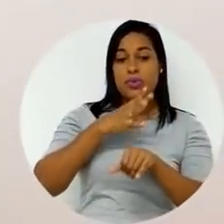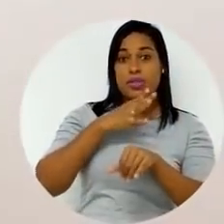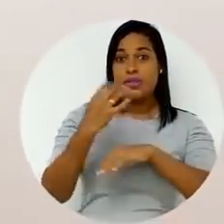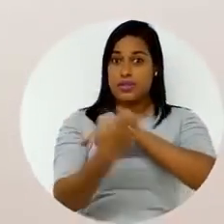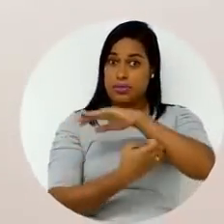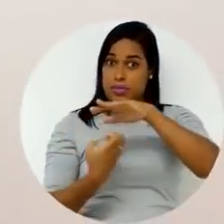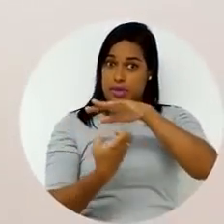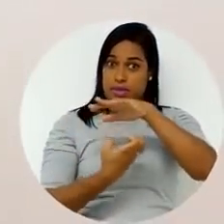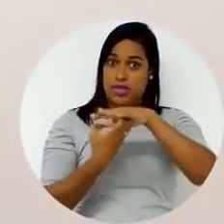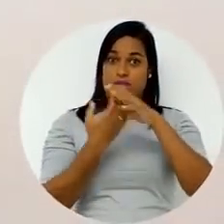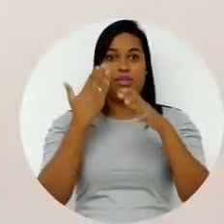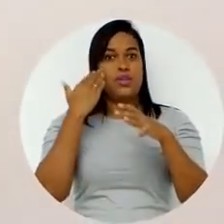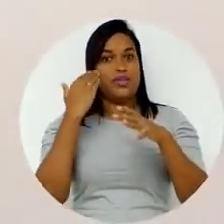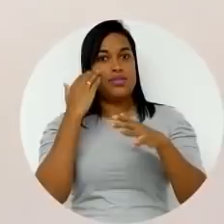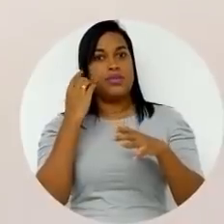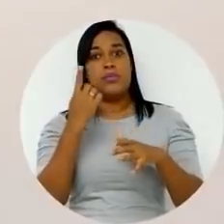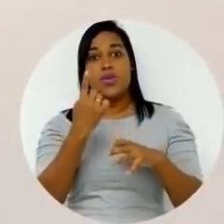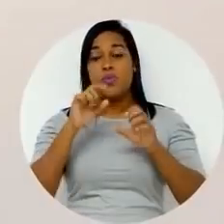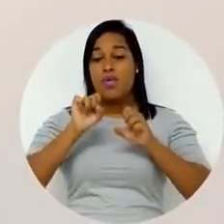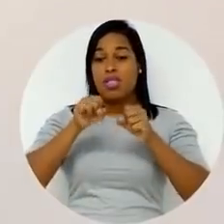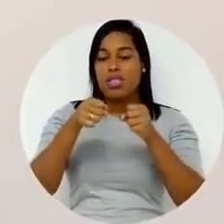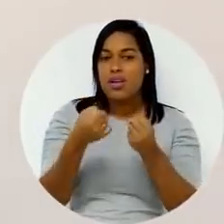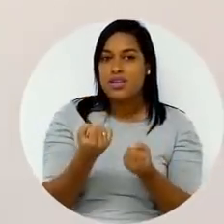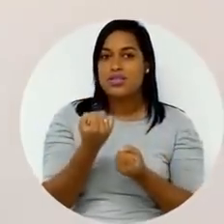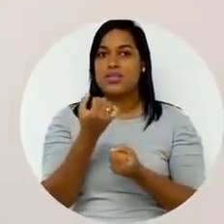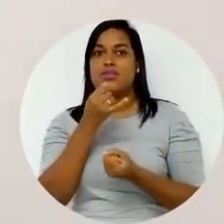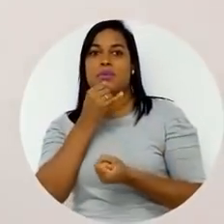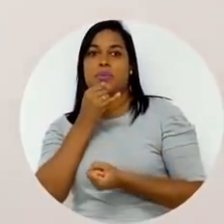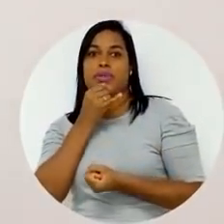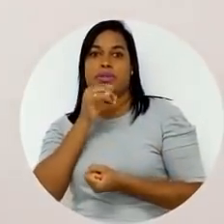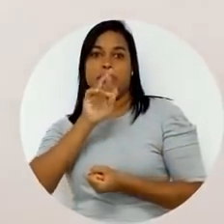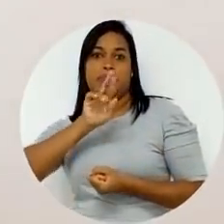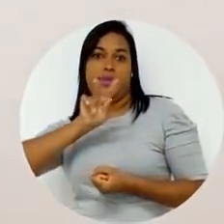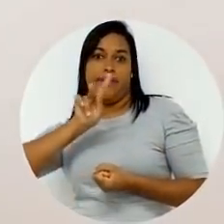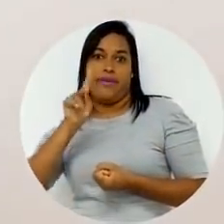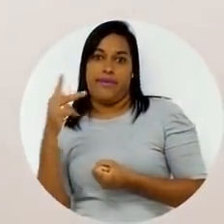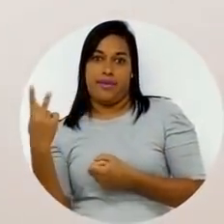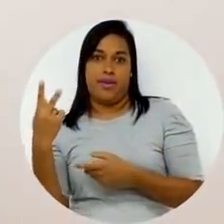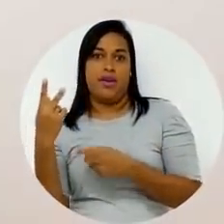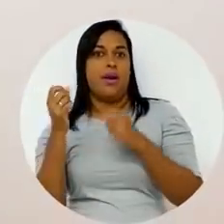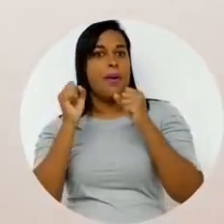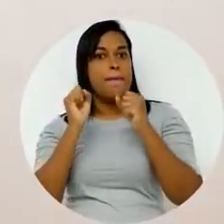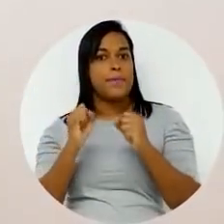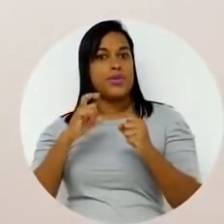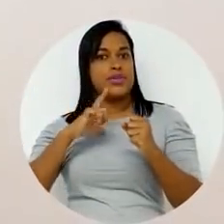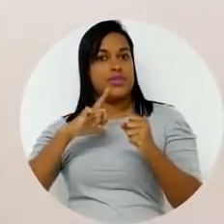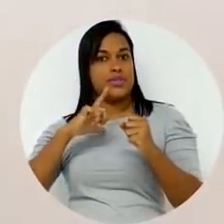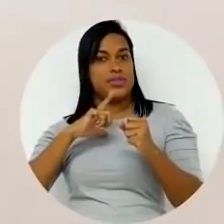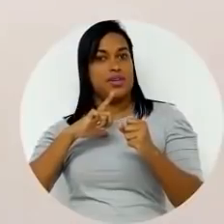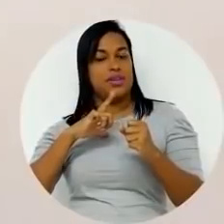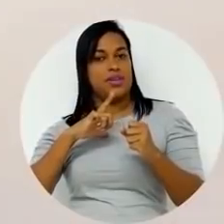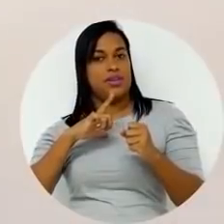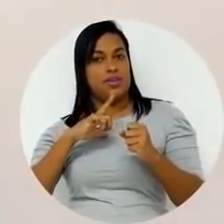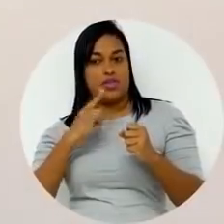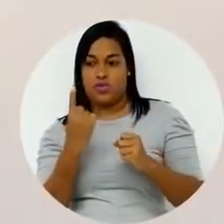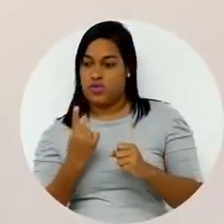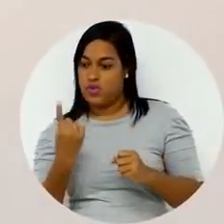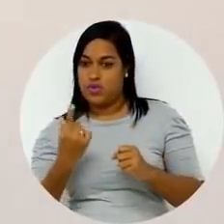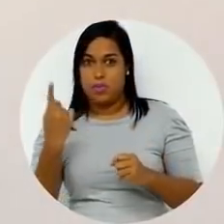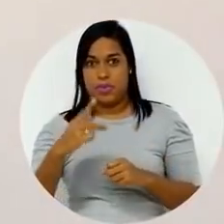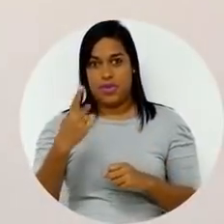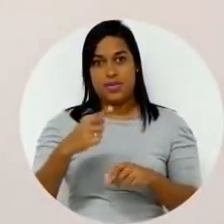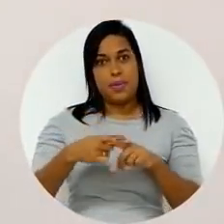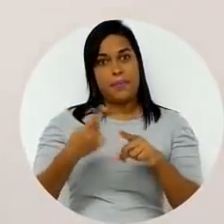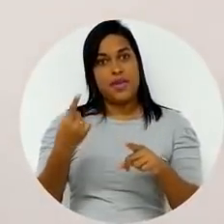como um todo, saber que uma decisão na área de recursos humanos pode ter consequências não só para essa